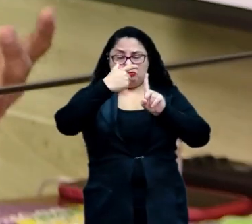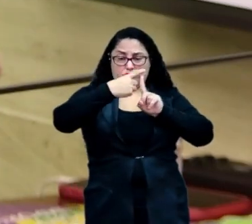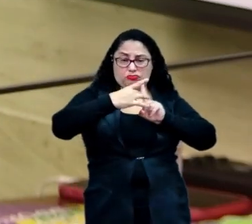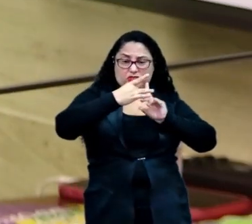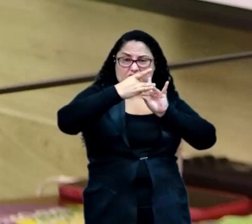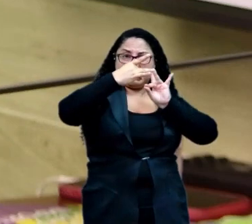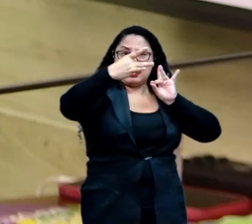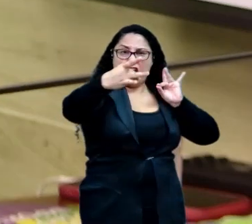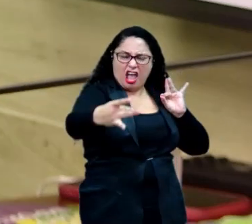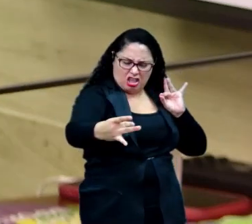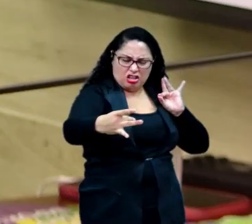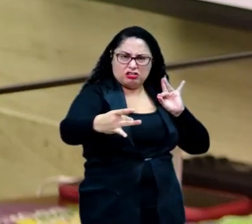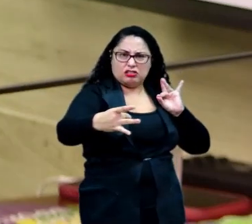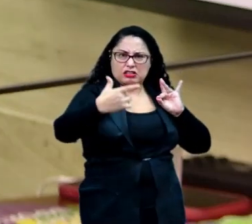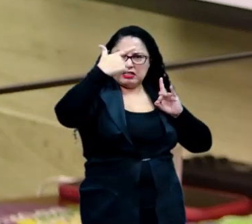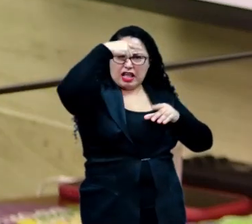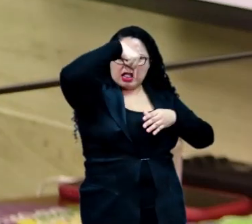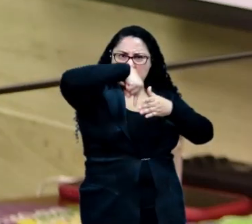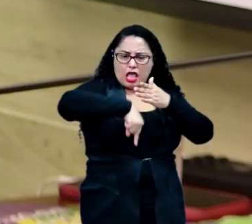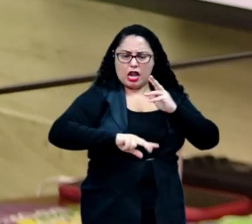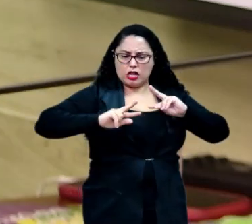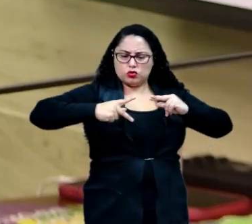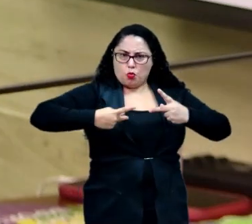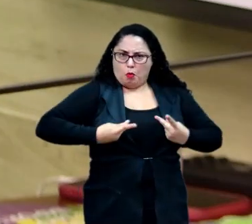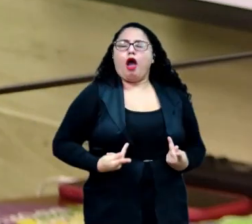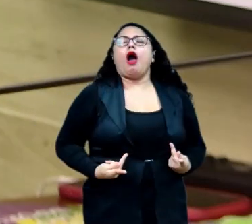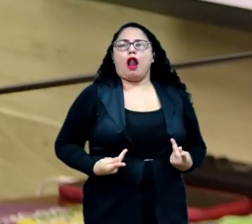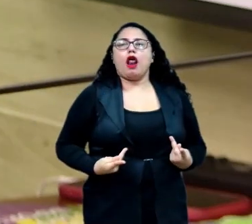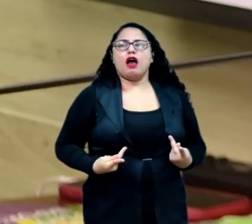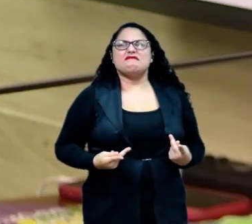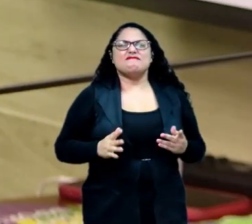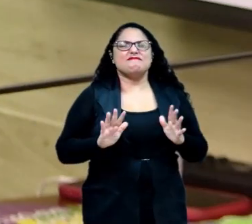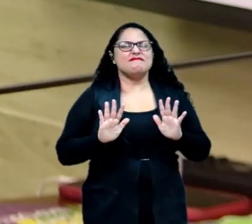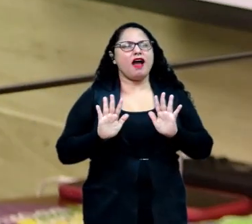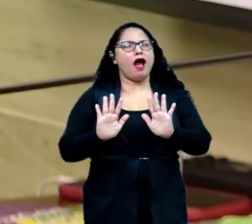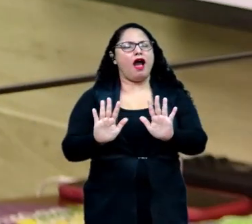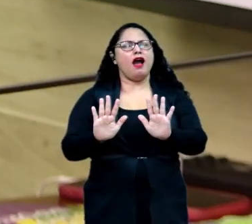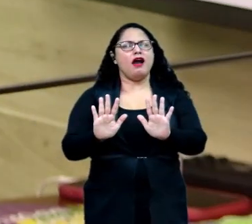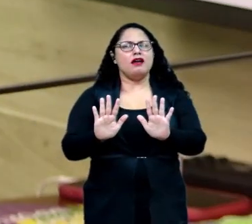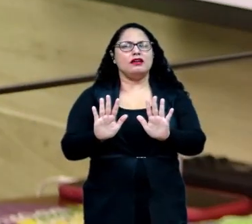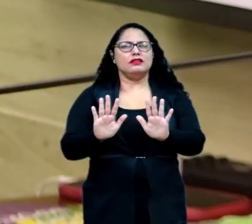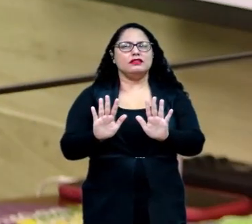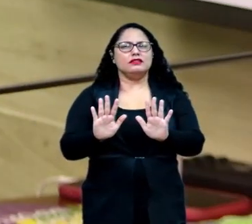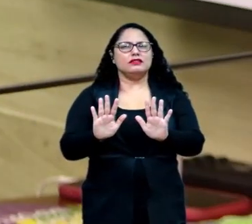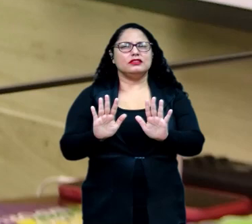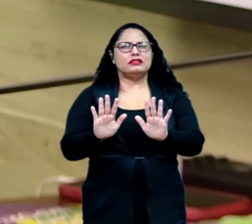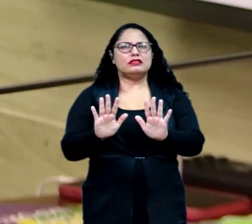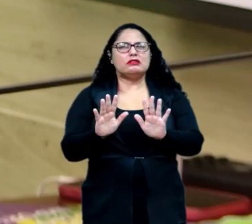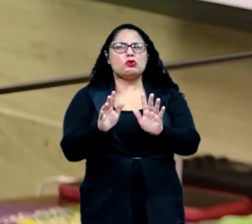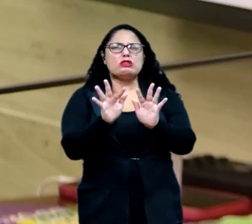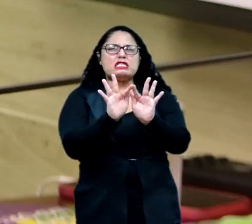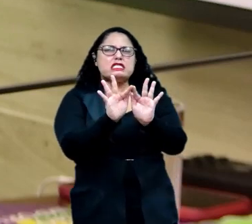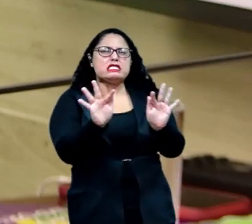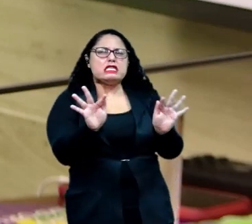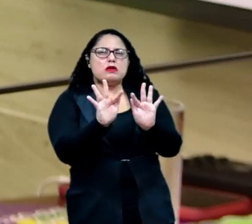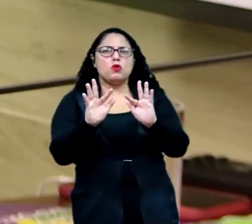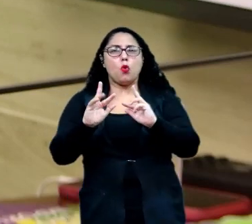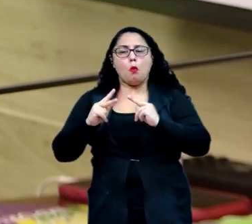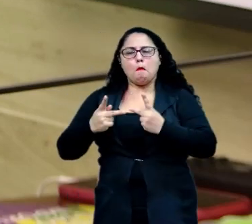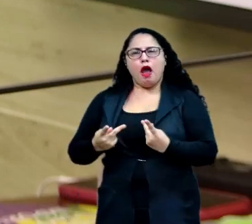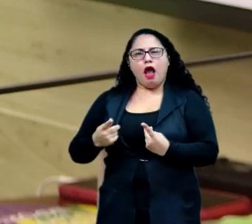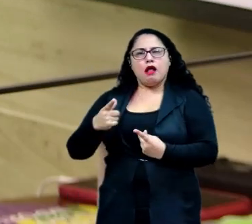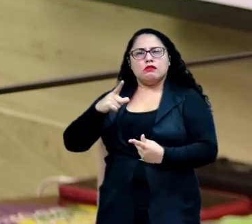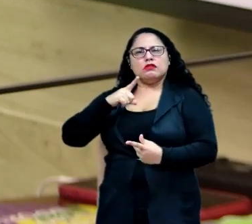despersonalizar da sua inteireza humana, mas o mais singelo, o mais humano que